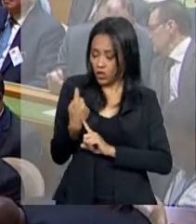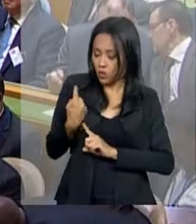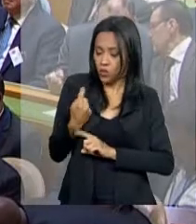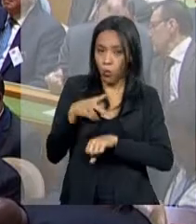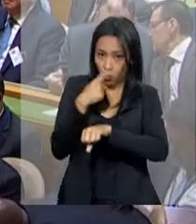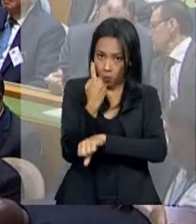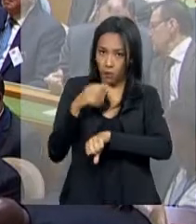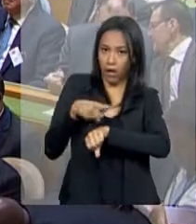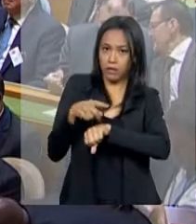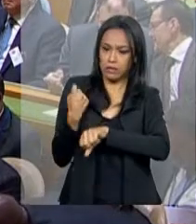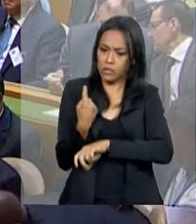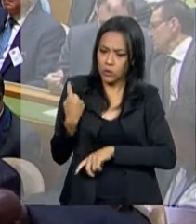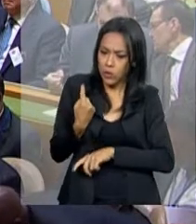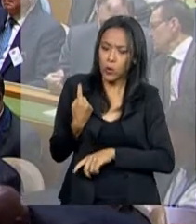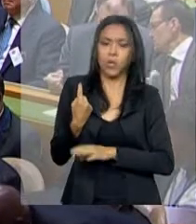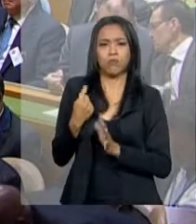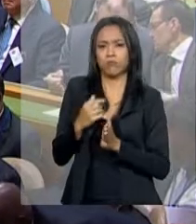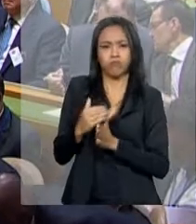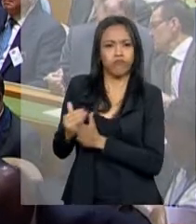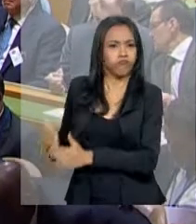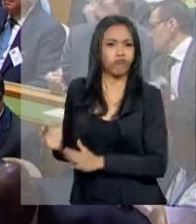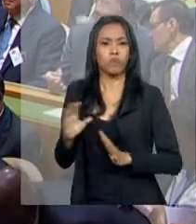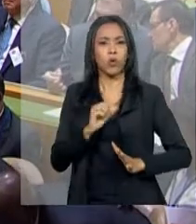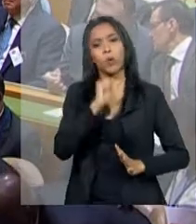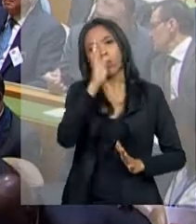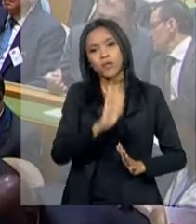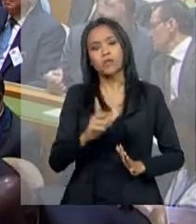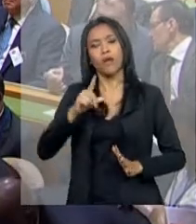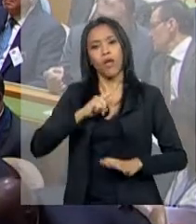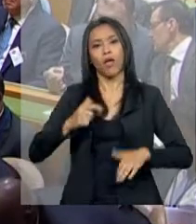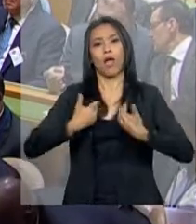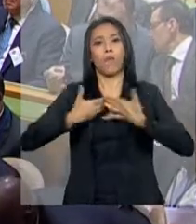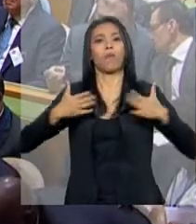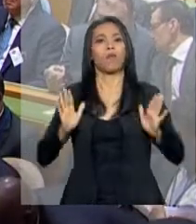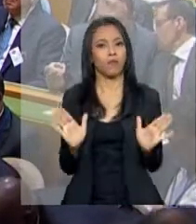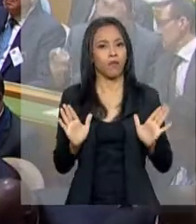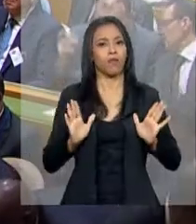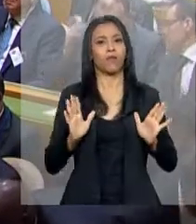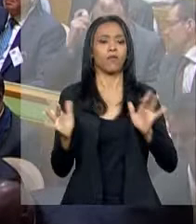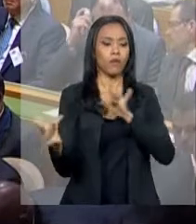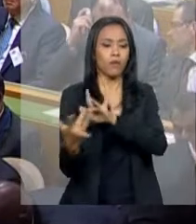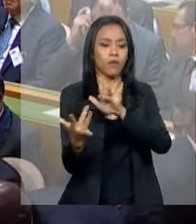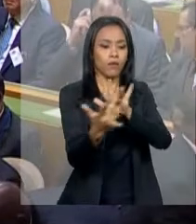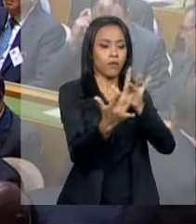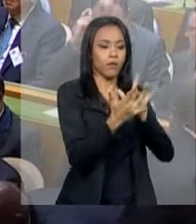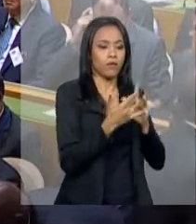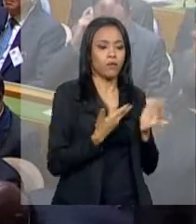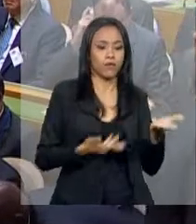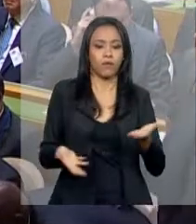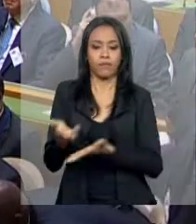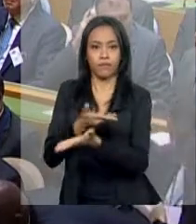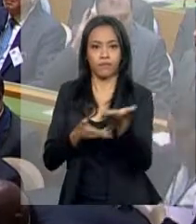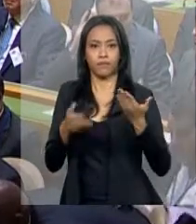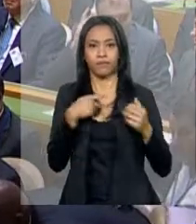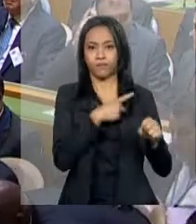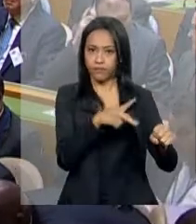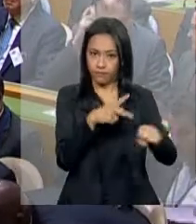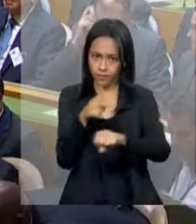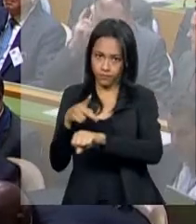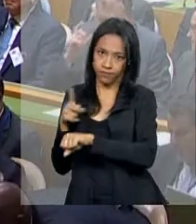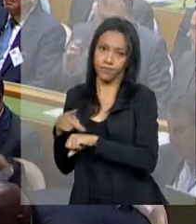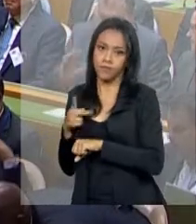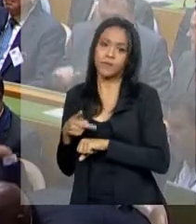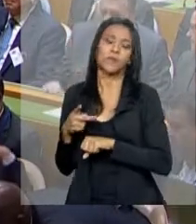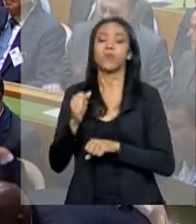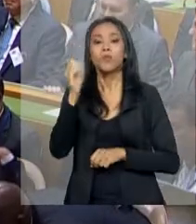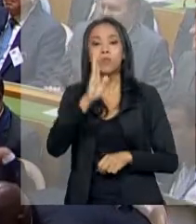Brasil responde com mais abertura, com mais integração. O Brasil sabe que